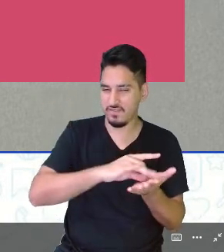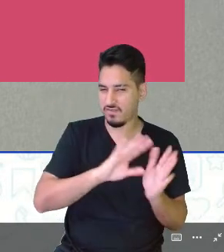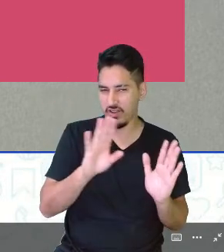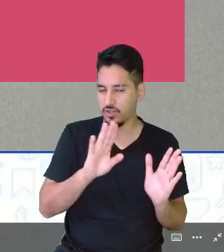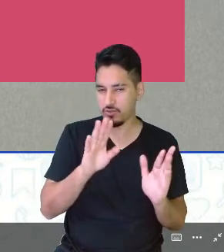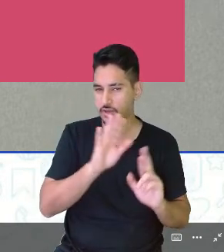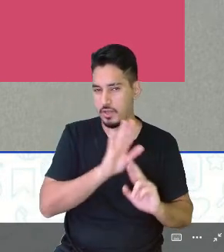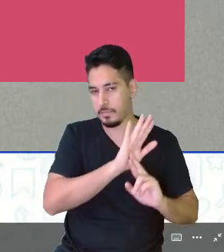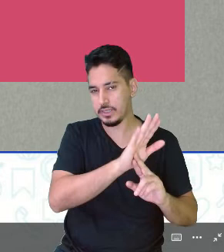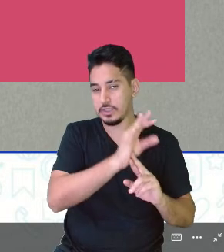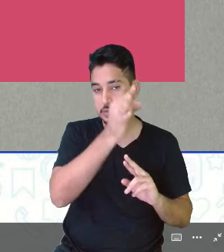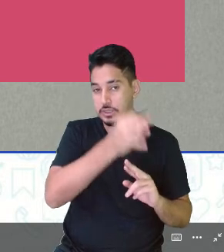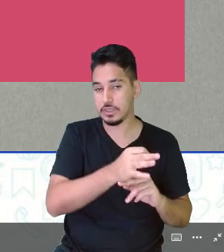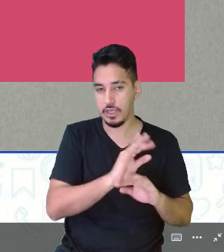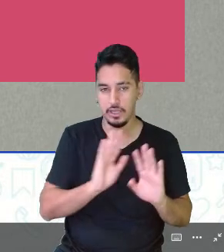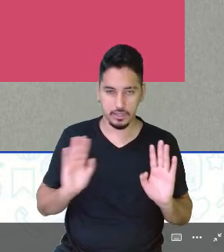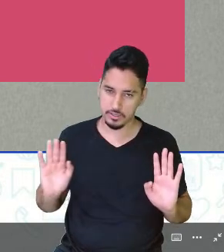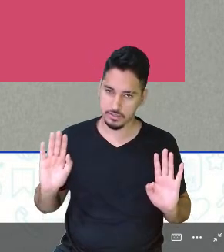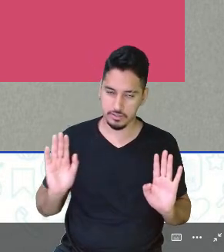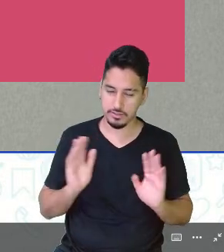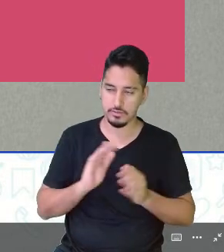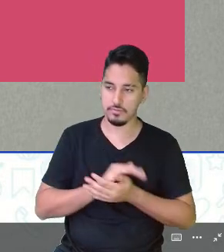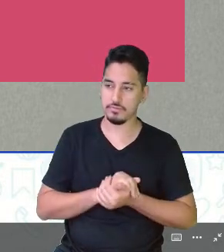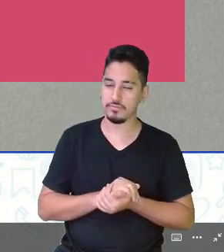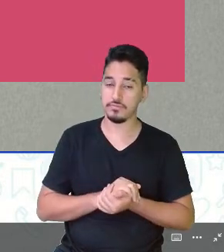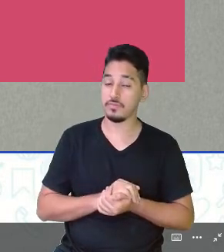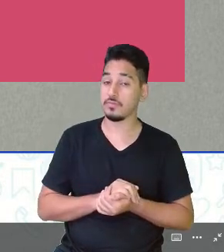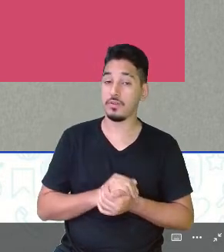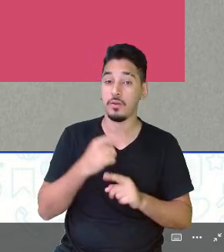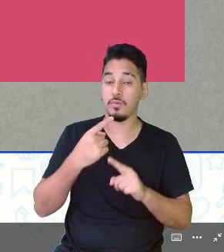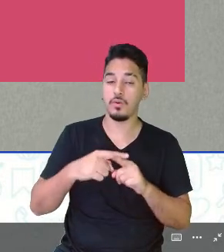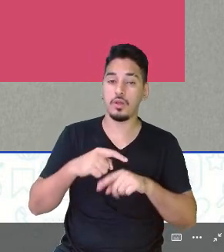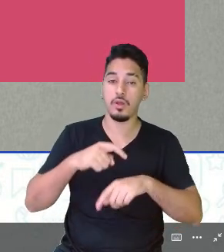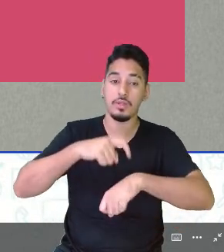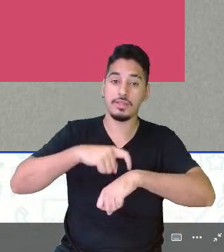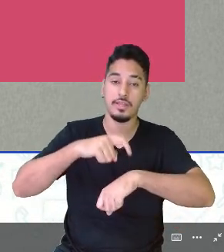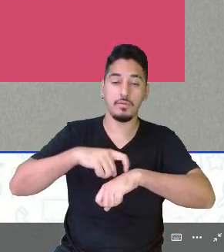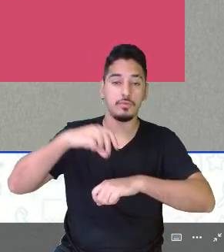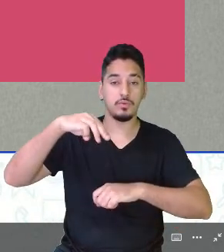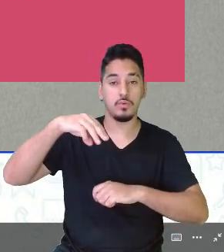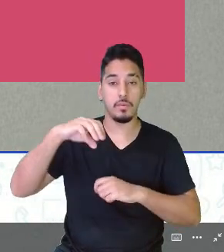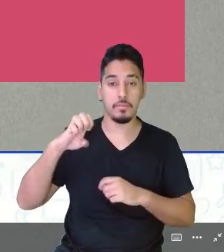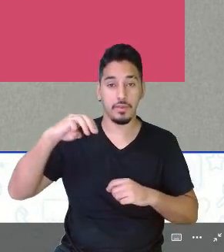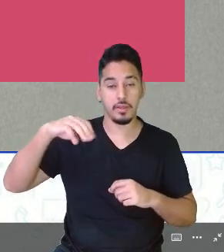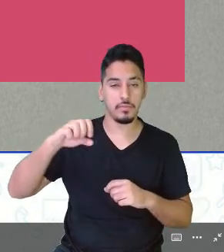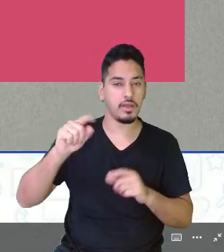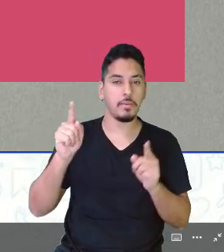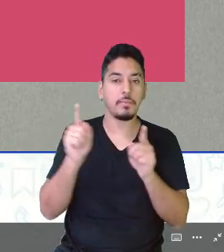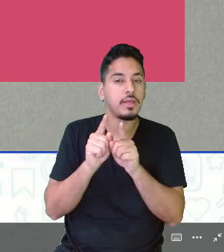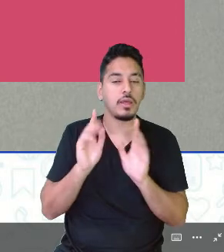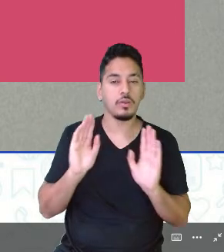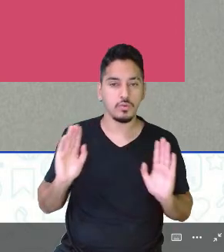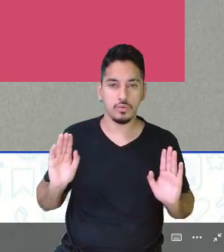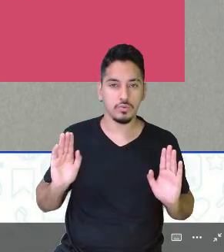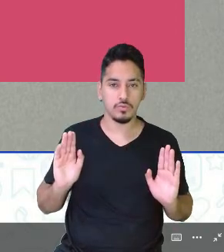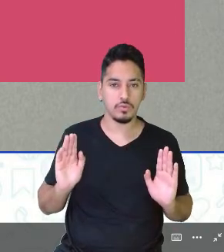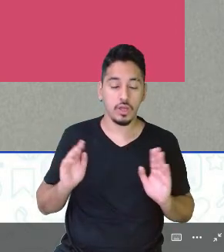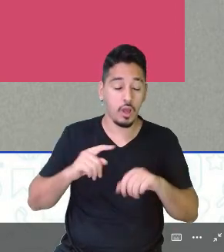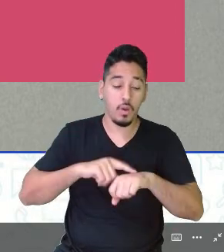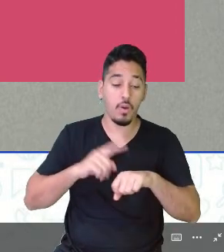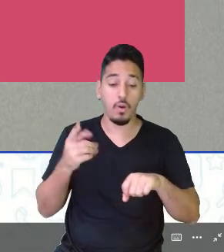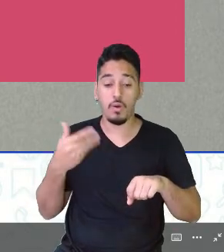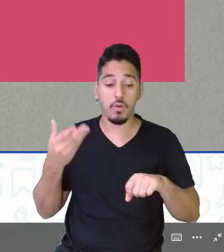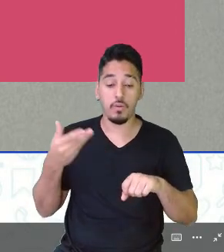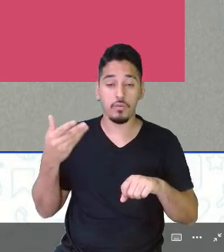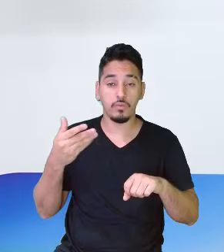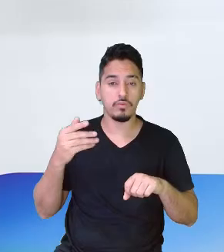uma representação exata do que circula hoje. Porque também o tempo do meme, ele é muito curto. Então,